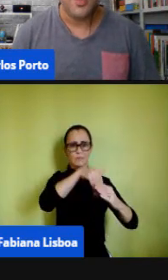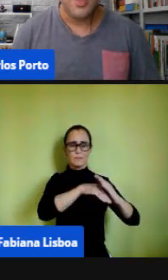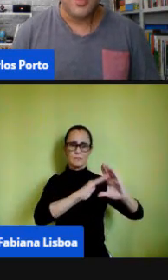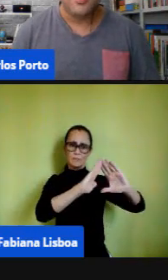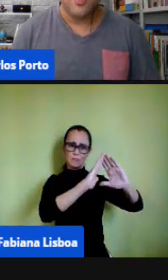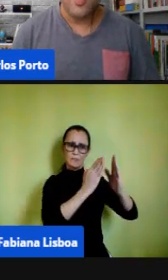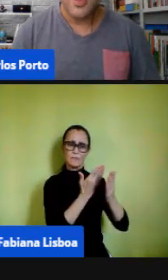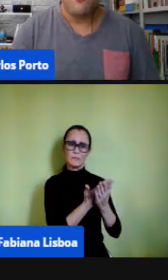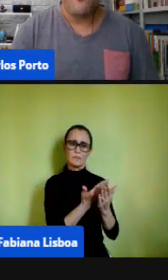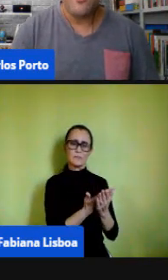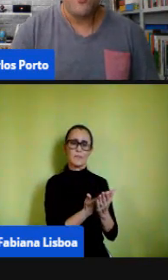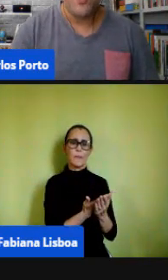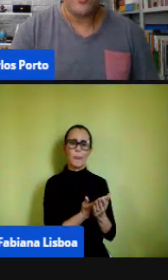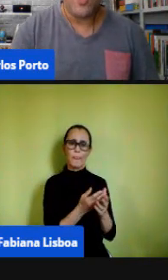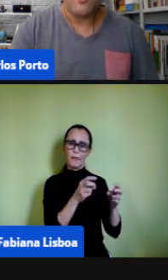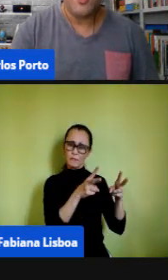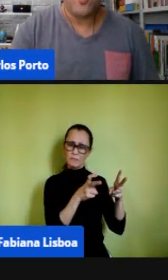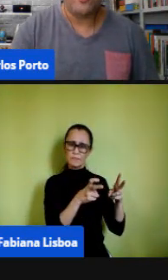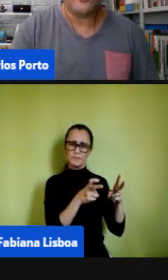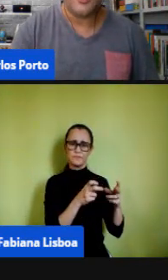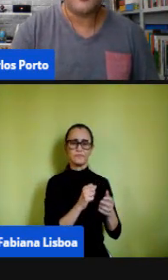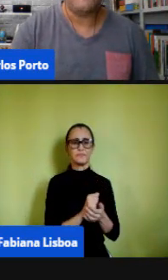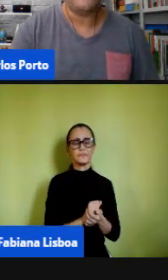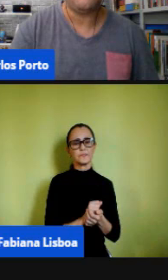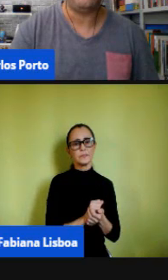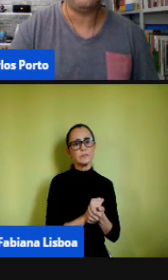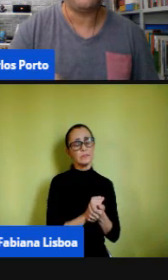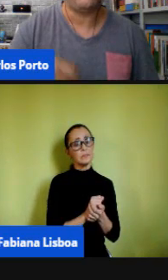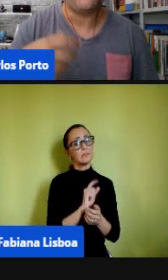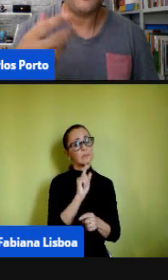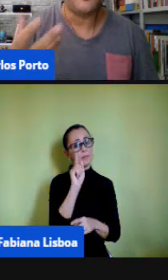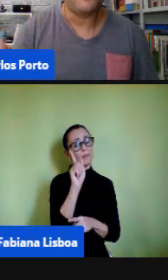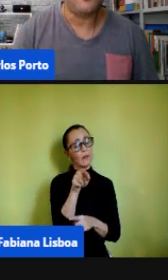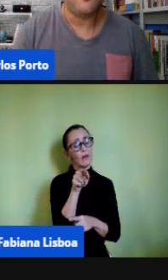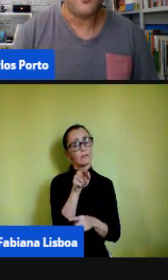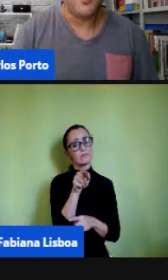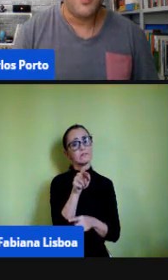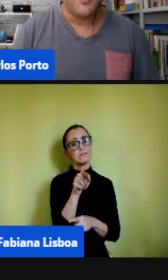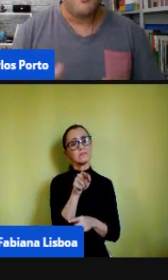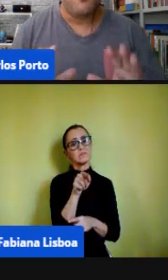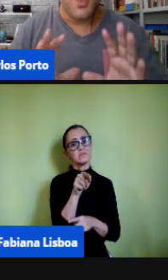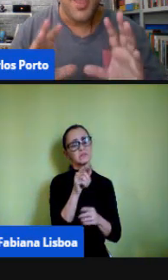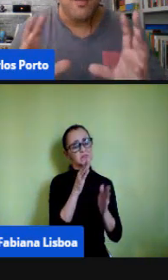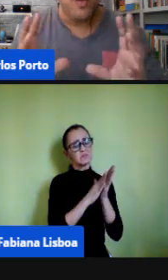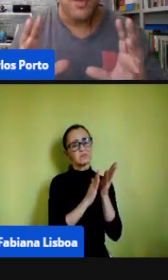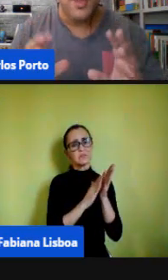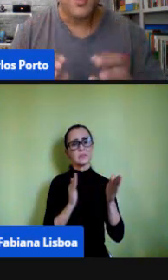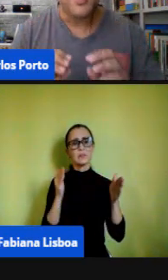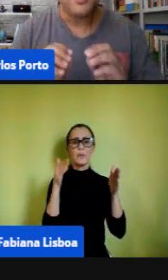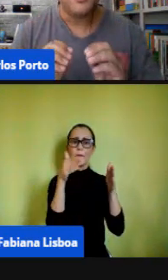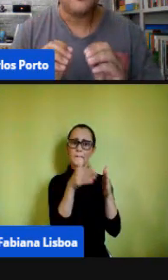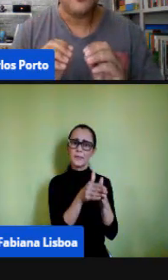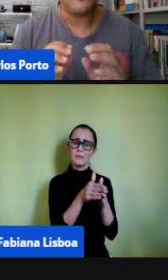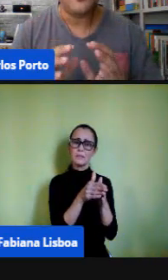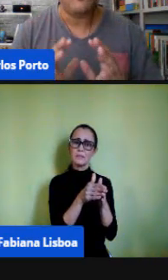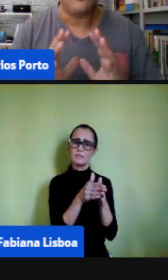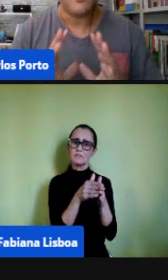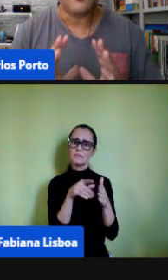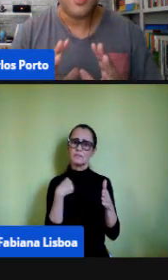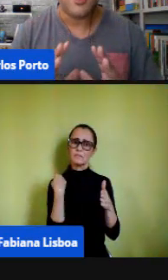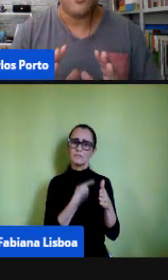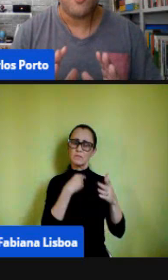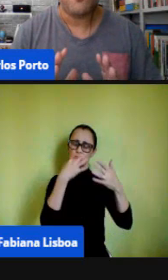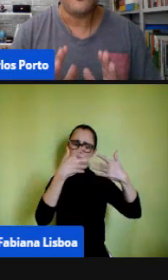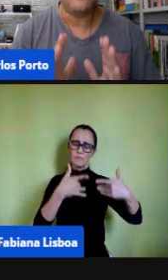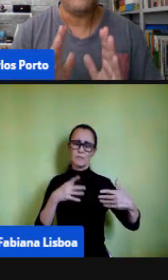Perceberam? Então, ela vem muito ao encontro daquilo que nós estamos falando. Para resumir e deixar isso